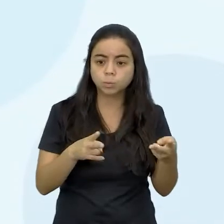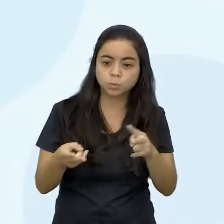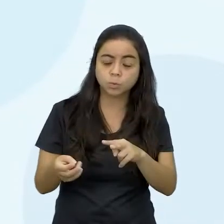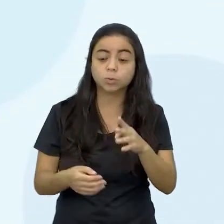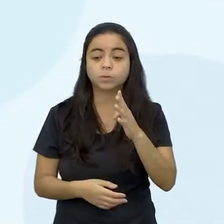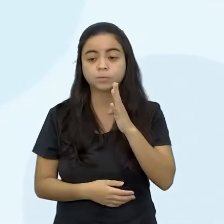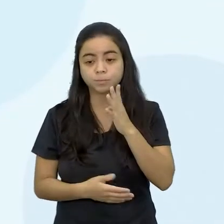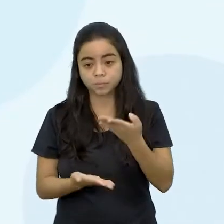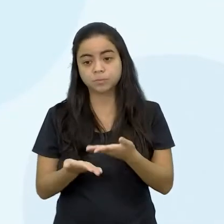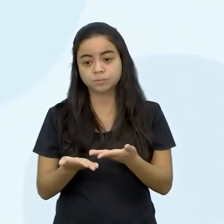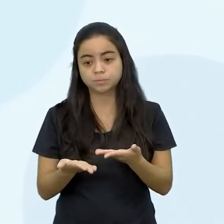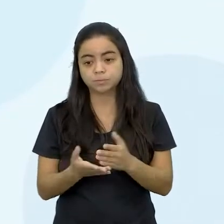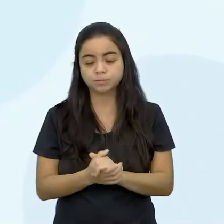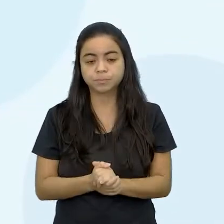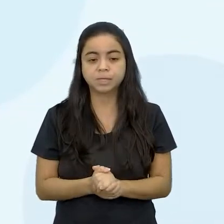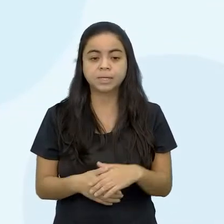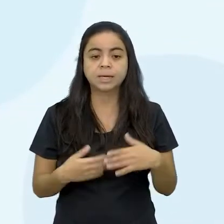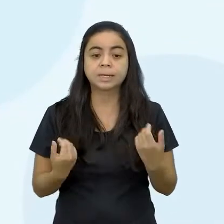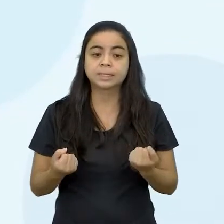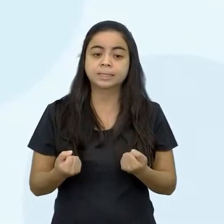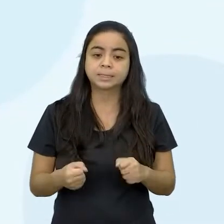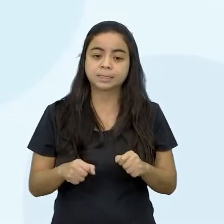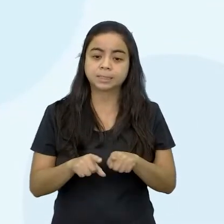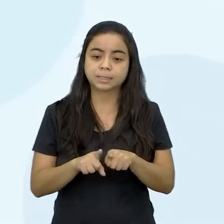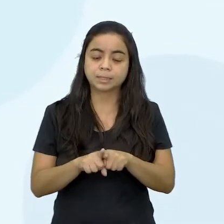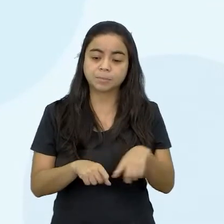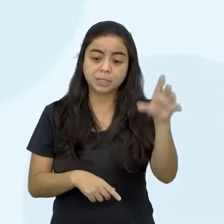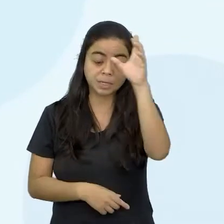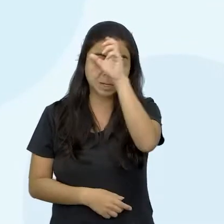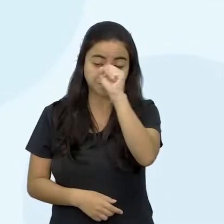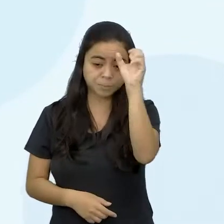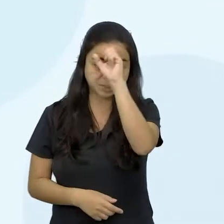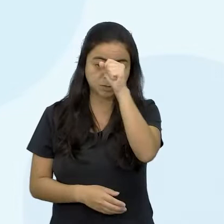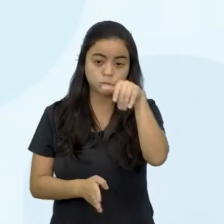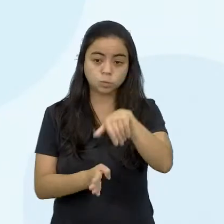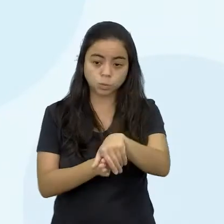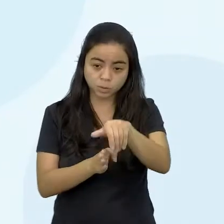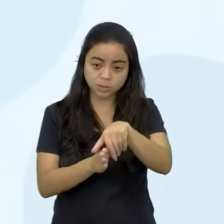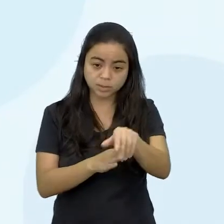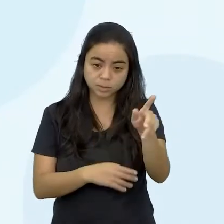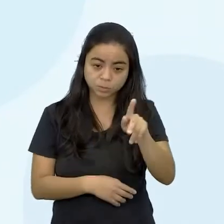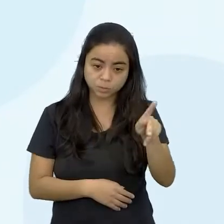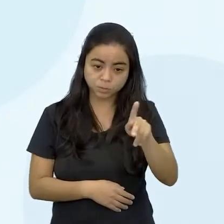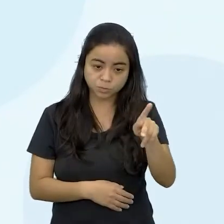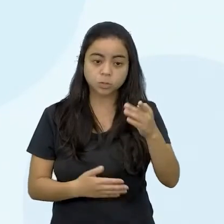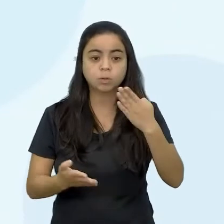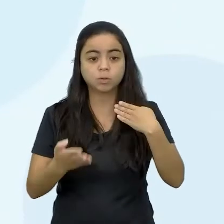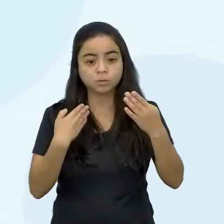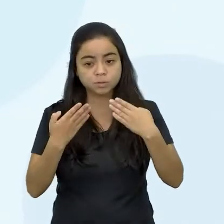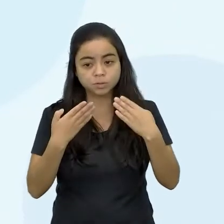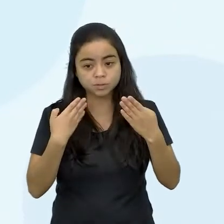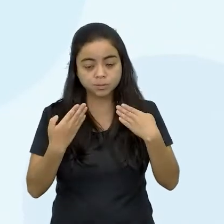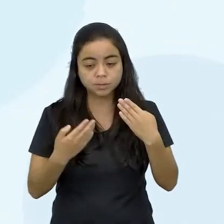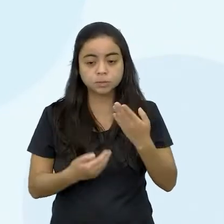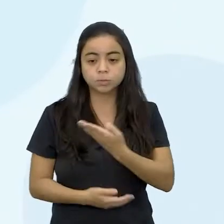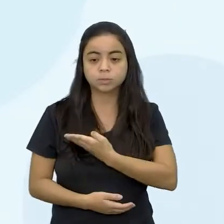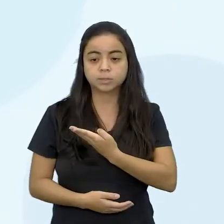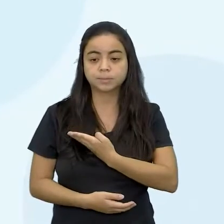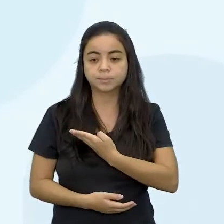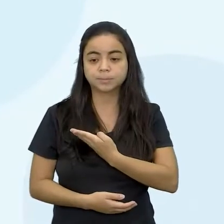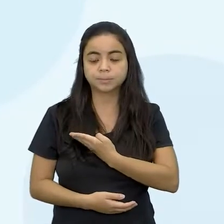não é verdade e também deve ter aprendido junto com isso com orientação e do seu tá conversando aí com a sua galera